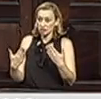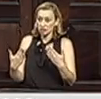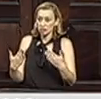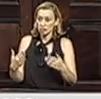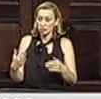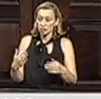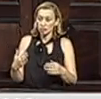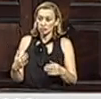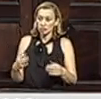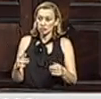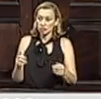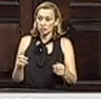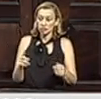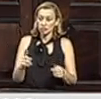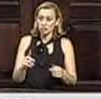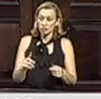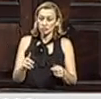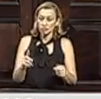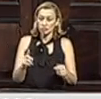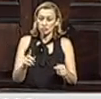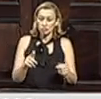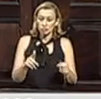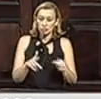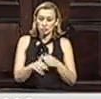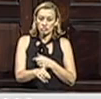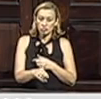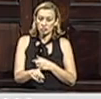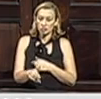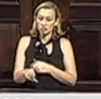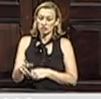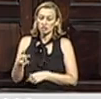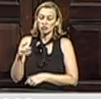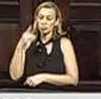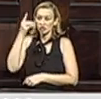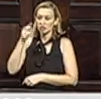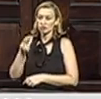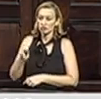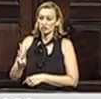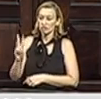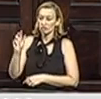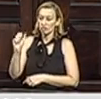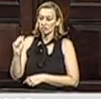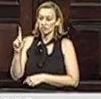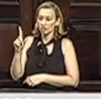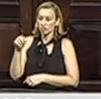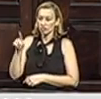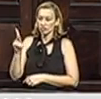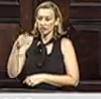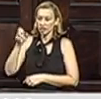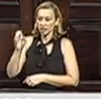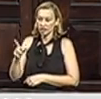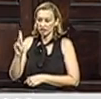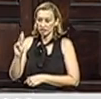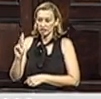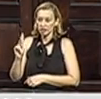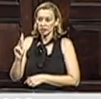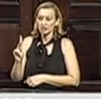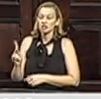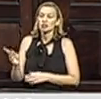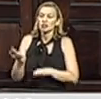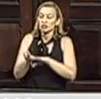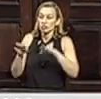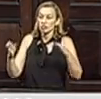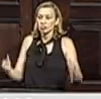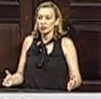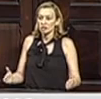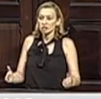prejudicada, de autoria do Valdec. Viu como é que faz rápido, 3 minutos e resolve? Há sobre a mesa requerimento